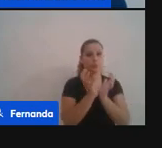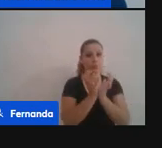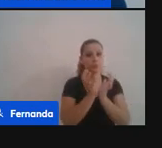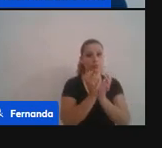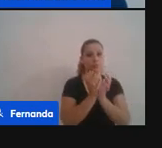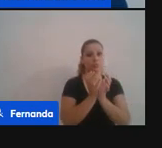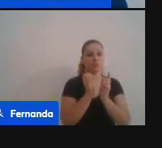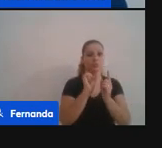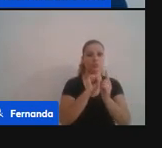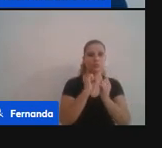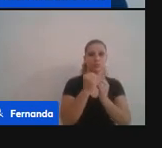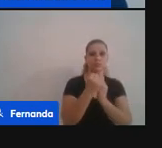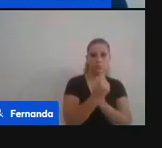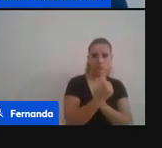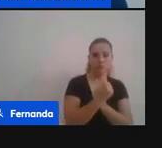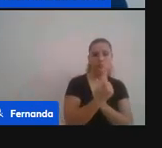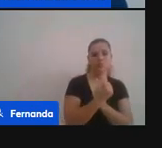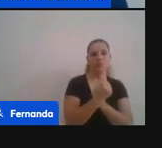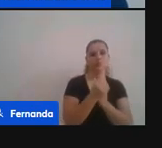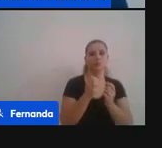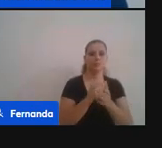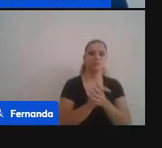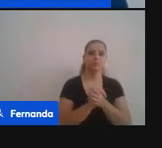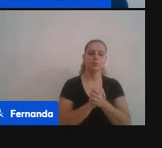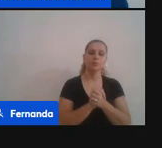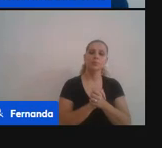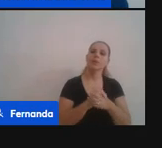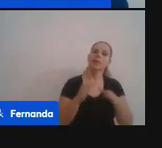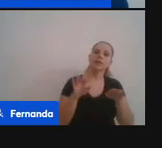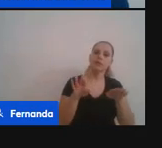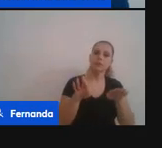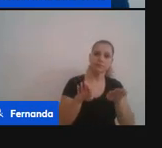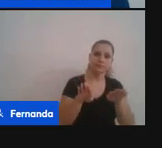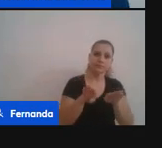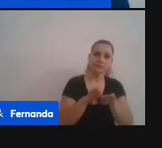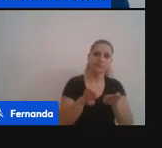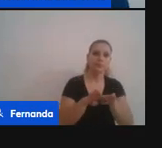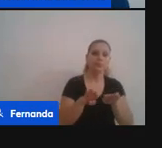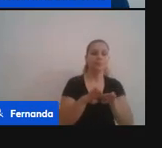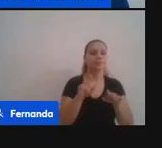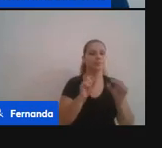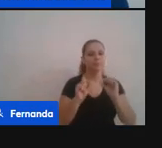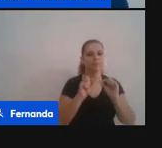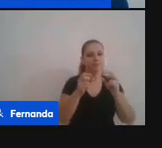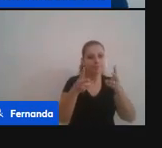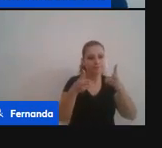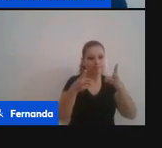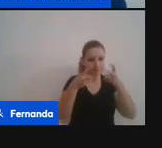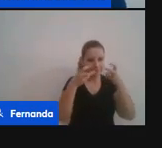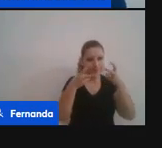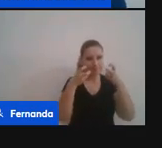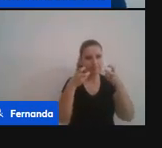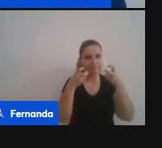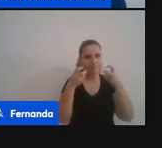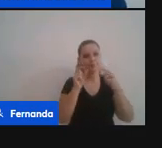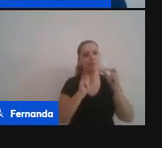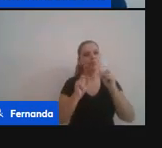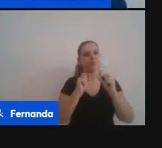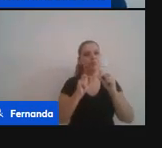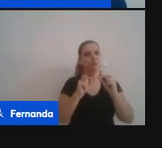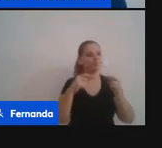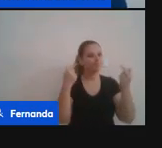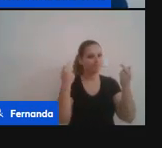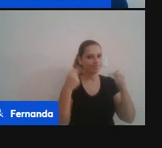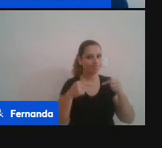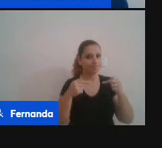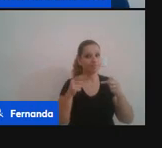utopia a ficar cada vez mais acuada, né? E a gente vê dentro disso tudo ainda como um desafio a